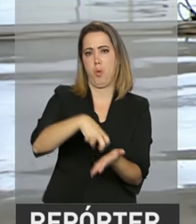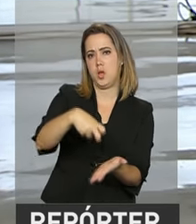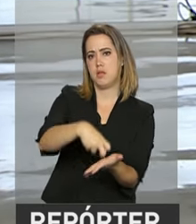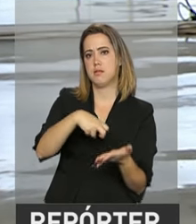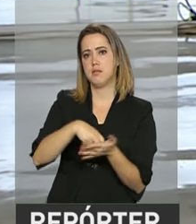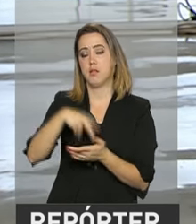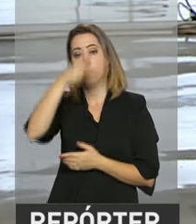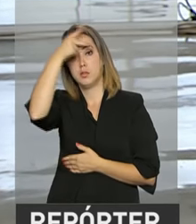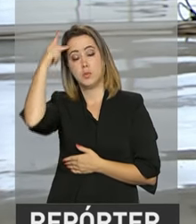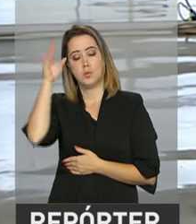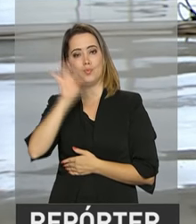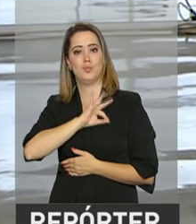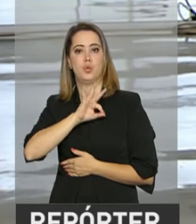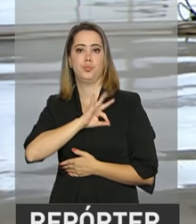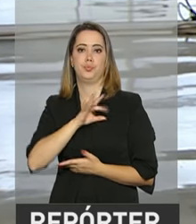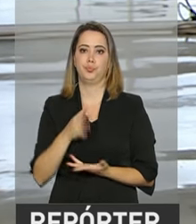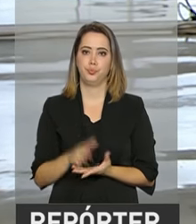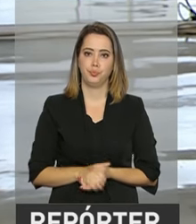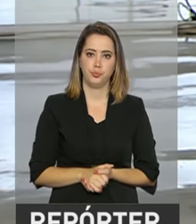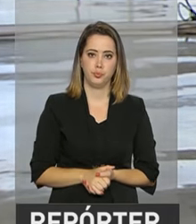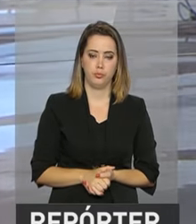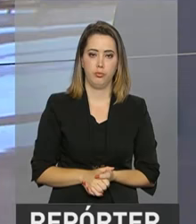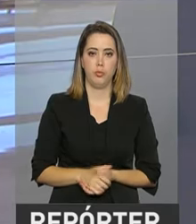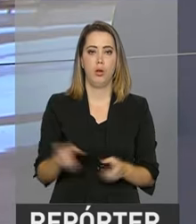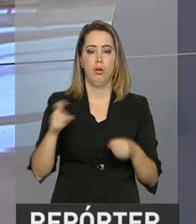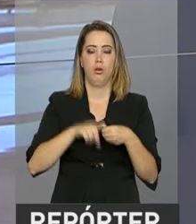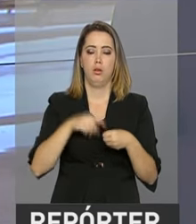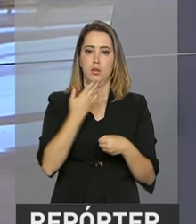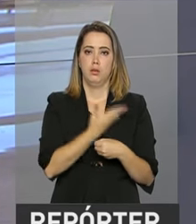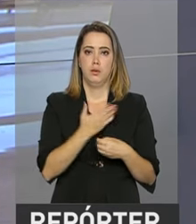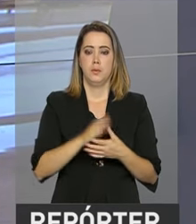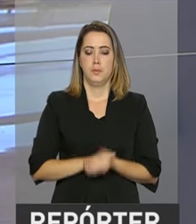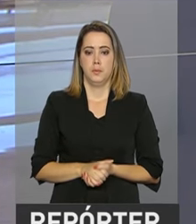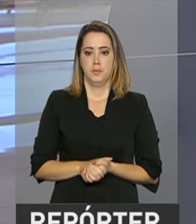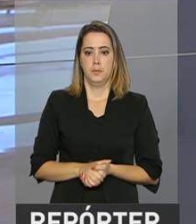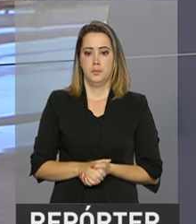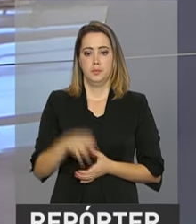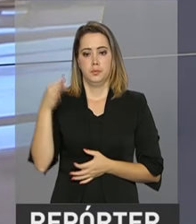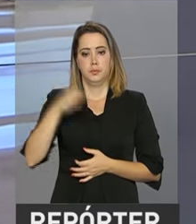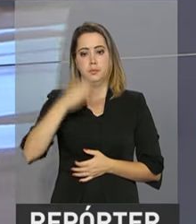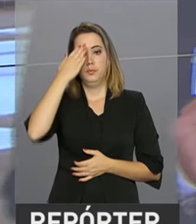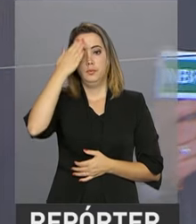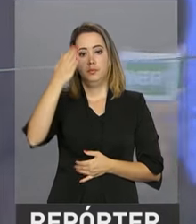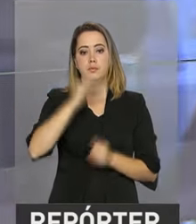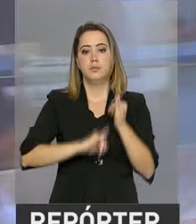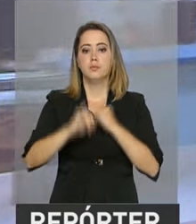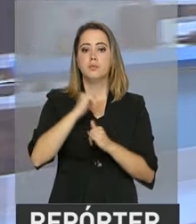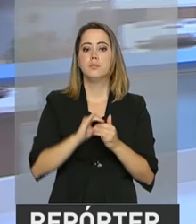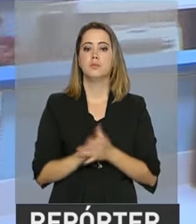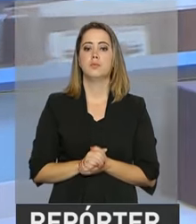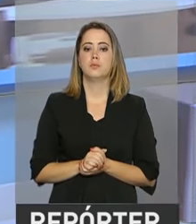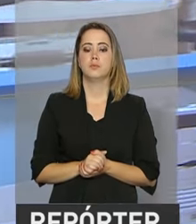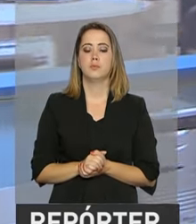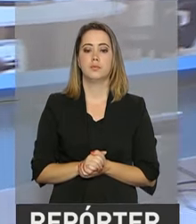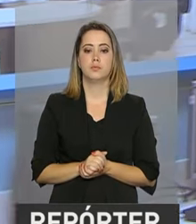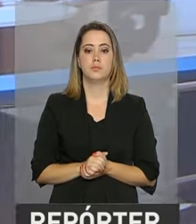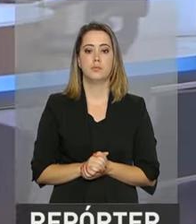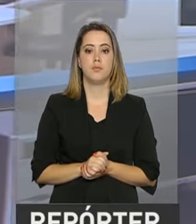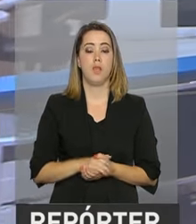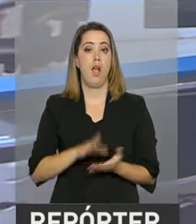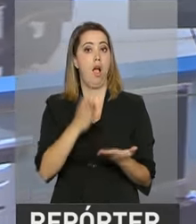PMs que estão aquartelados. Eu volto com você no estúdio, Roberto. Tá certo, Paulo. Obrigado pelas informações.